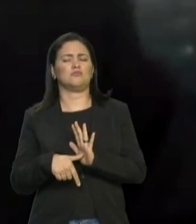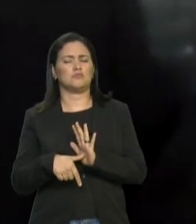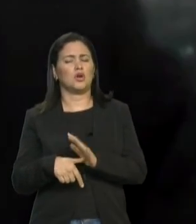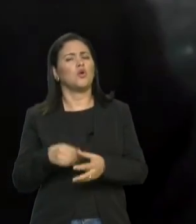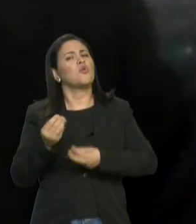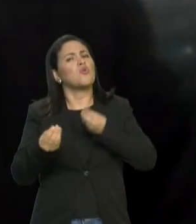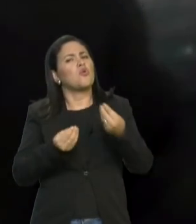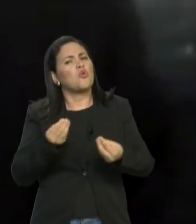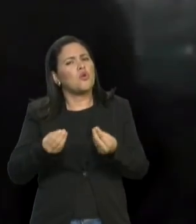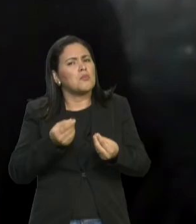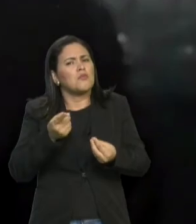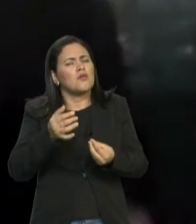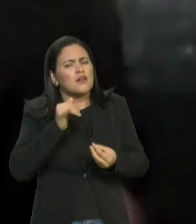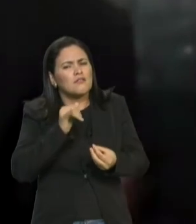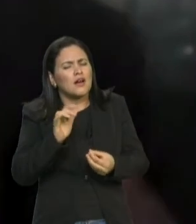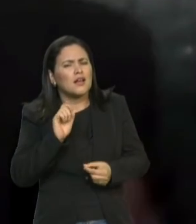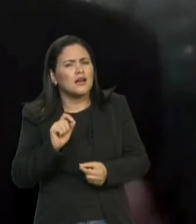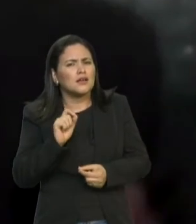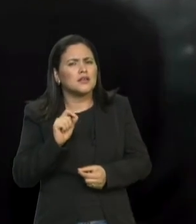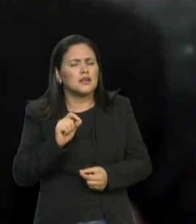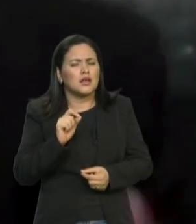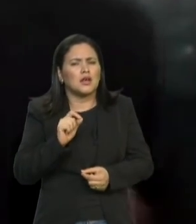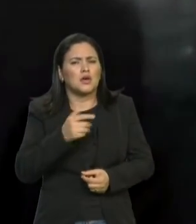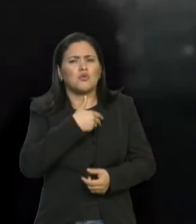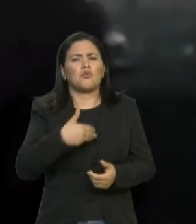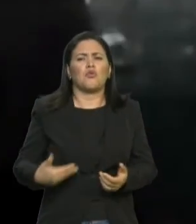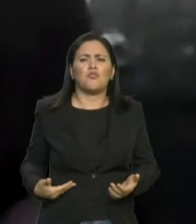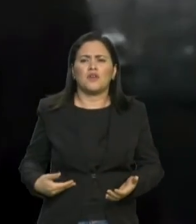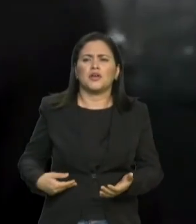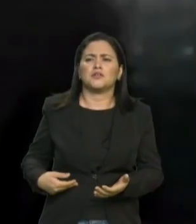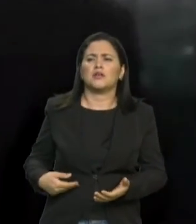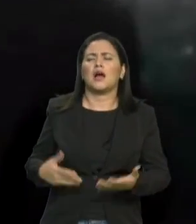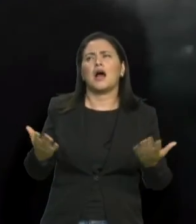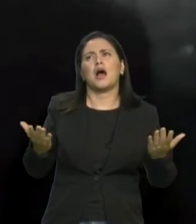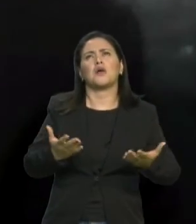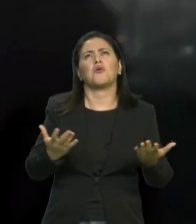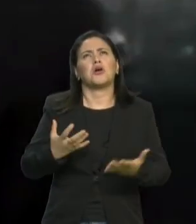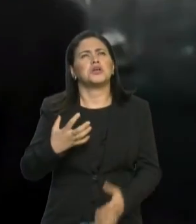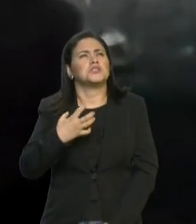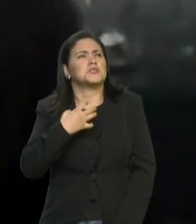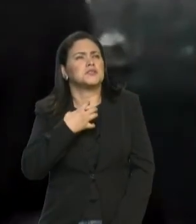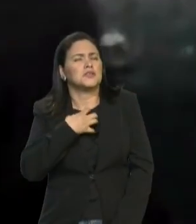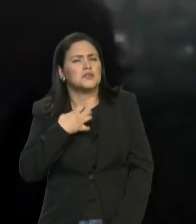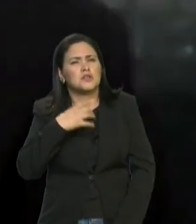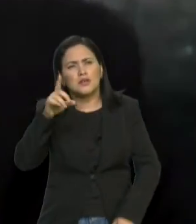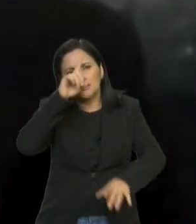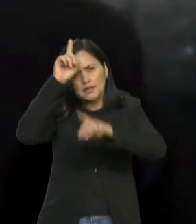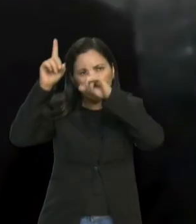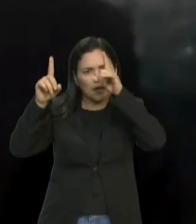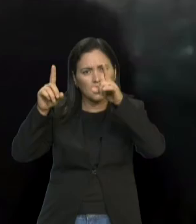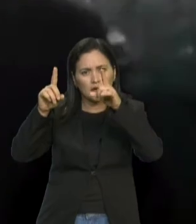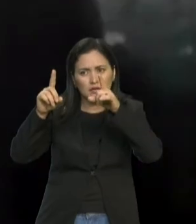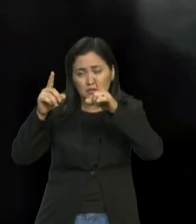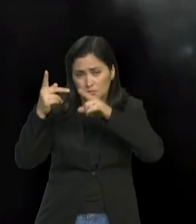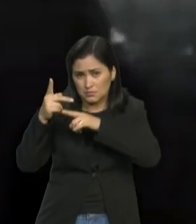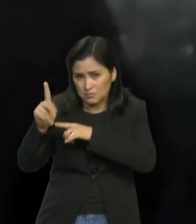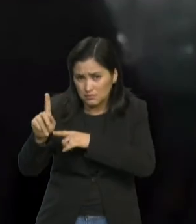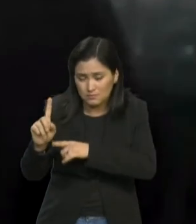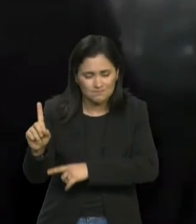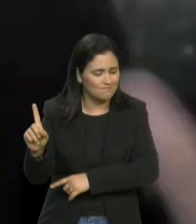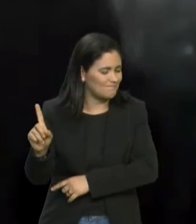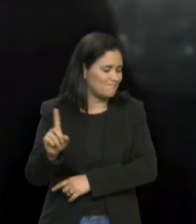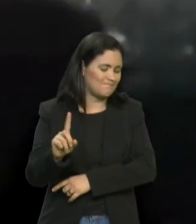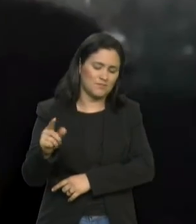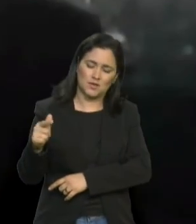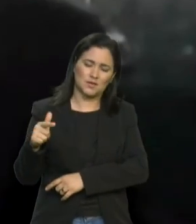sensibilidade. Sensibilidade não. Cobrança do deputado Hélio, cobrança do deputado César, cobrança do deputado Adriano,